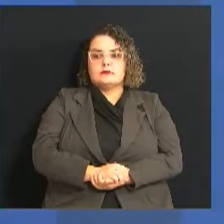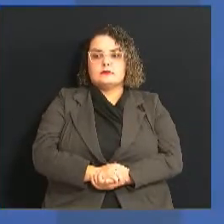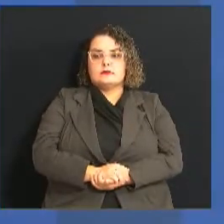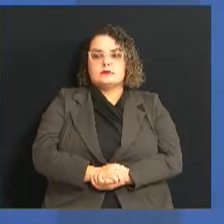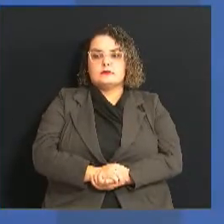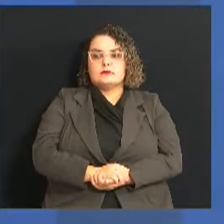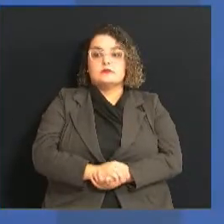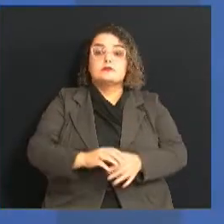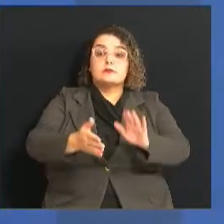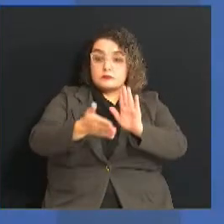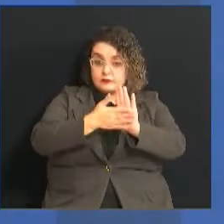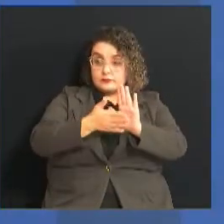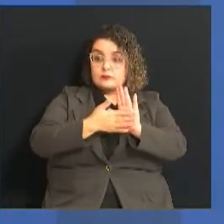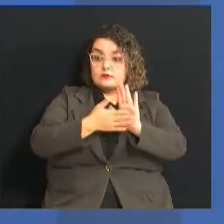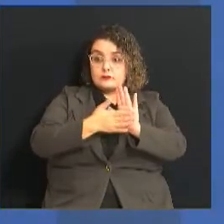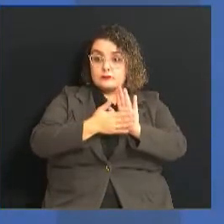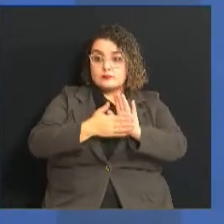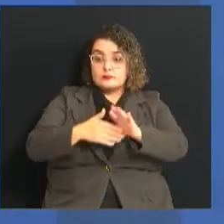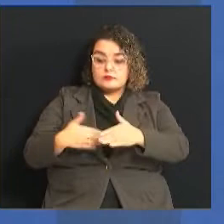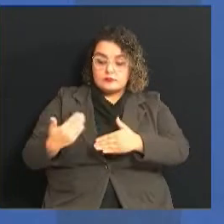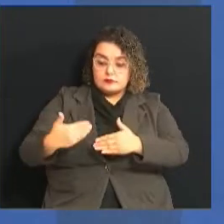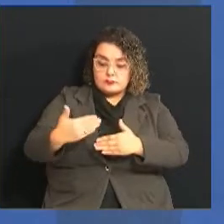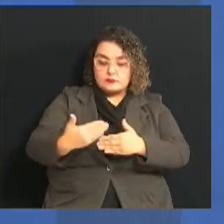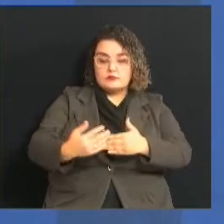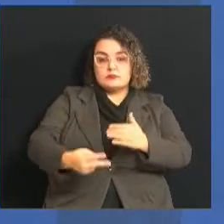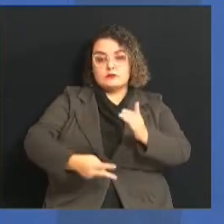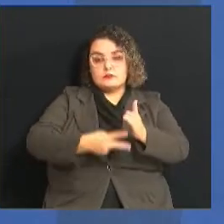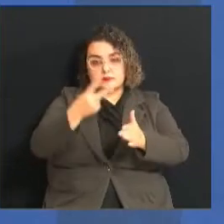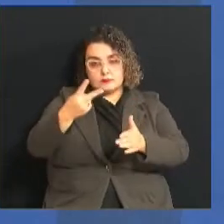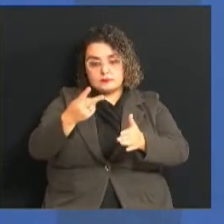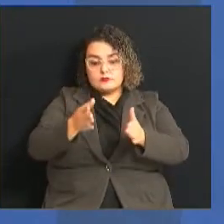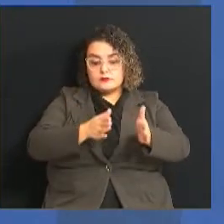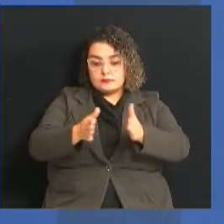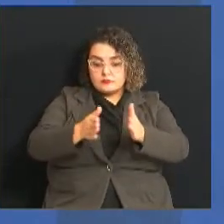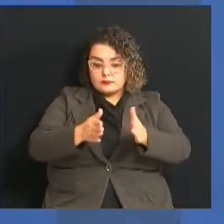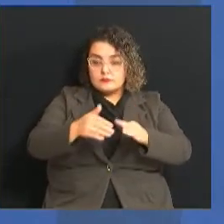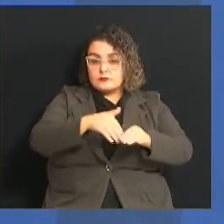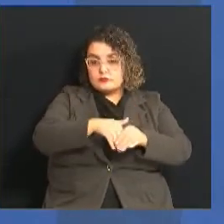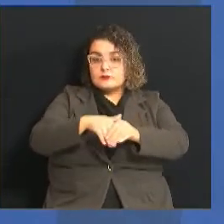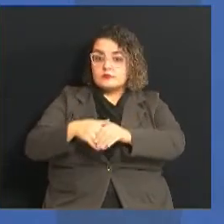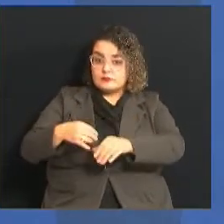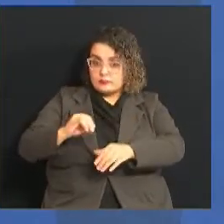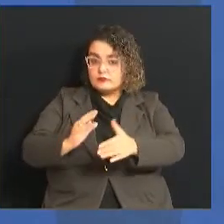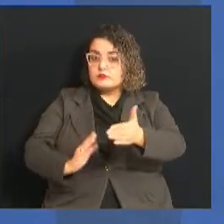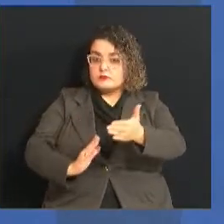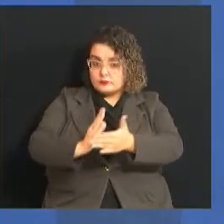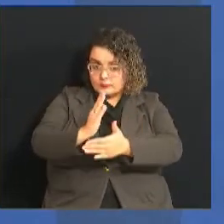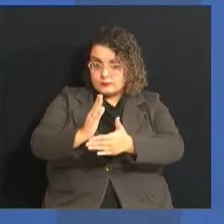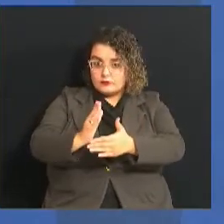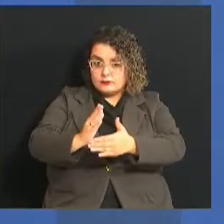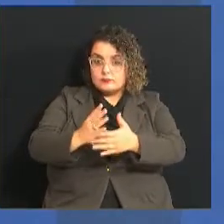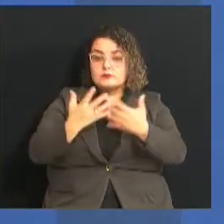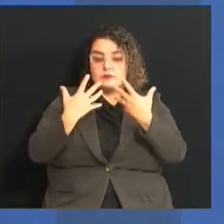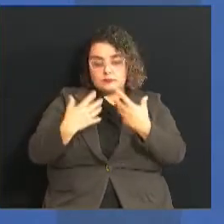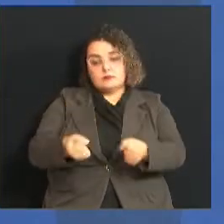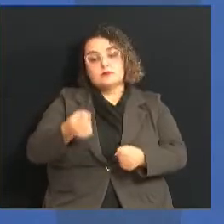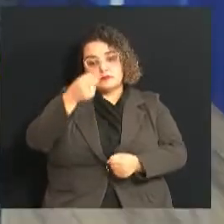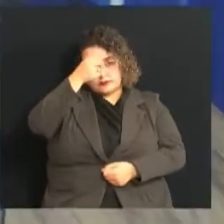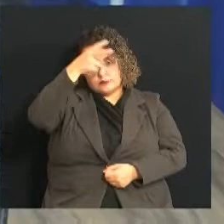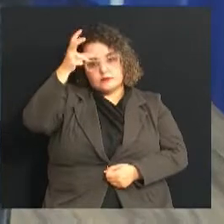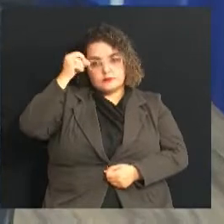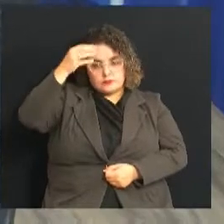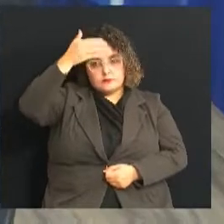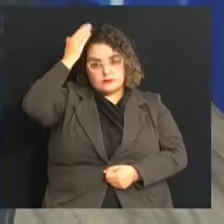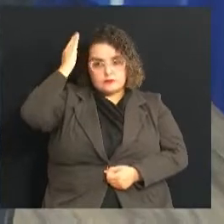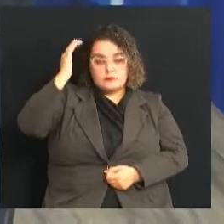A proposta vai passar por um segundo turno de votação e, se for aprovada, seguirá para a sanção do prefeito Dário Saad. E a